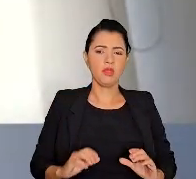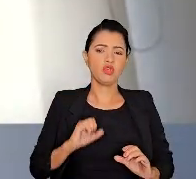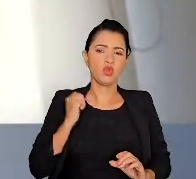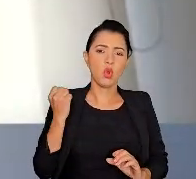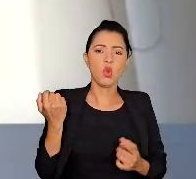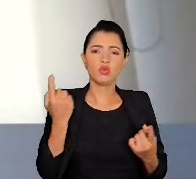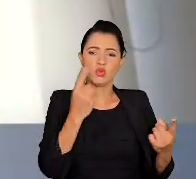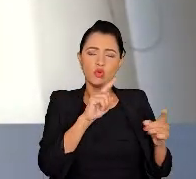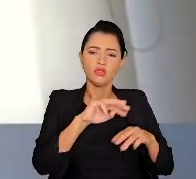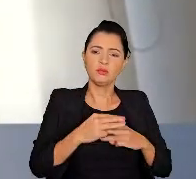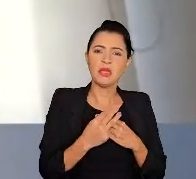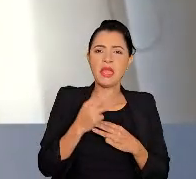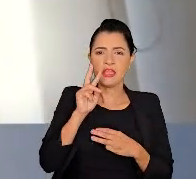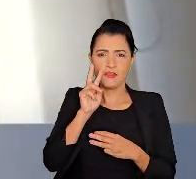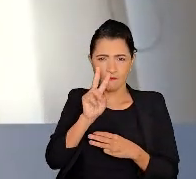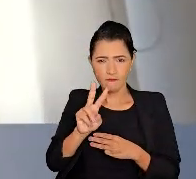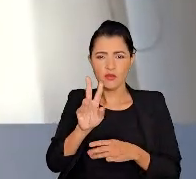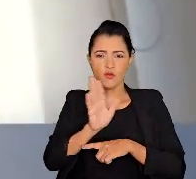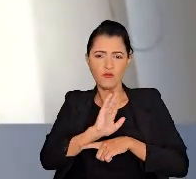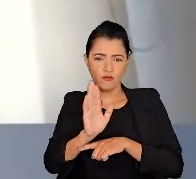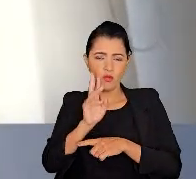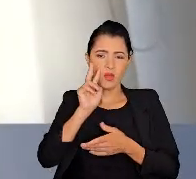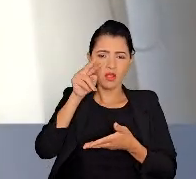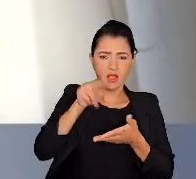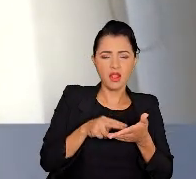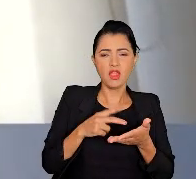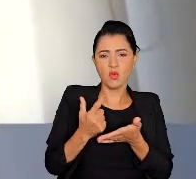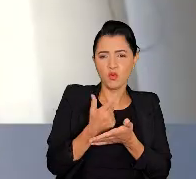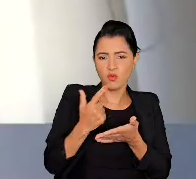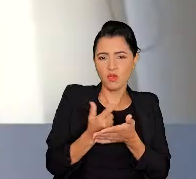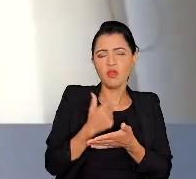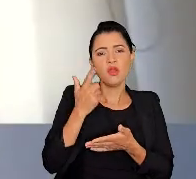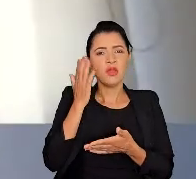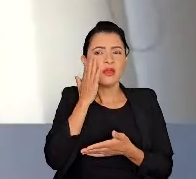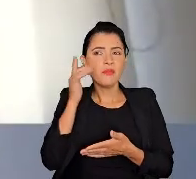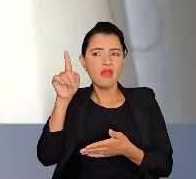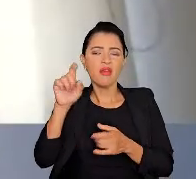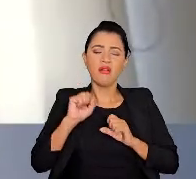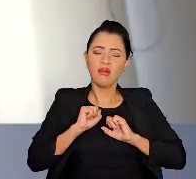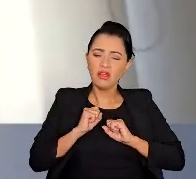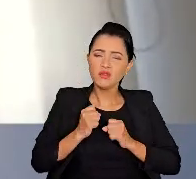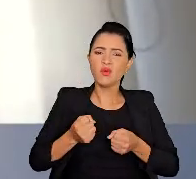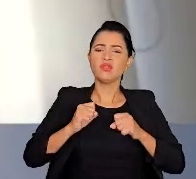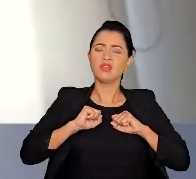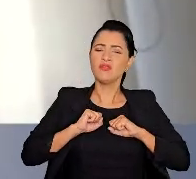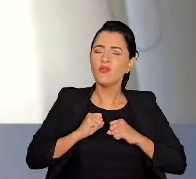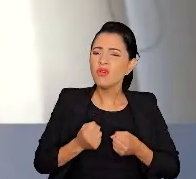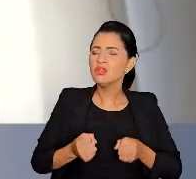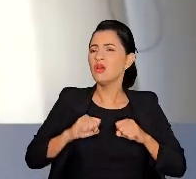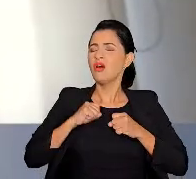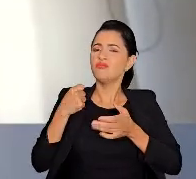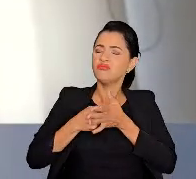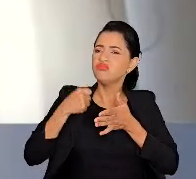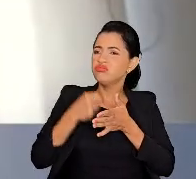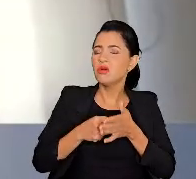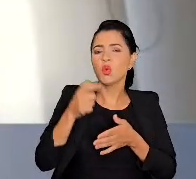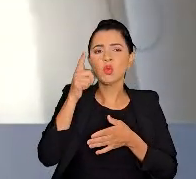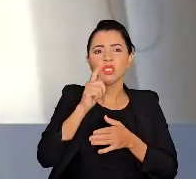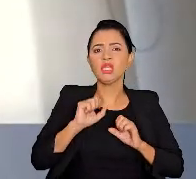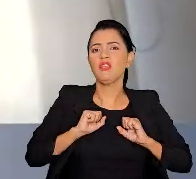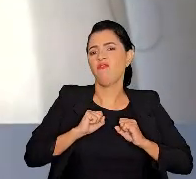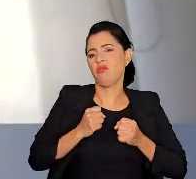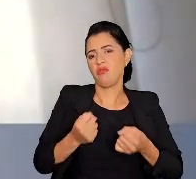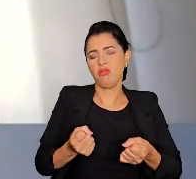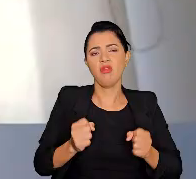já leu as obras dela, sabe como ela teve que lutar para conseguir se defender. Na verdade, ela